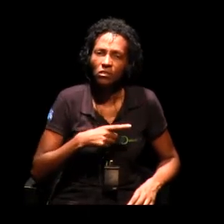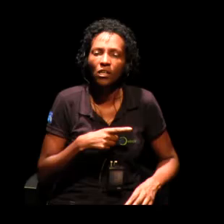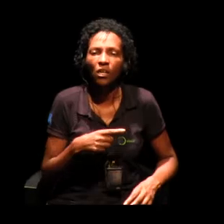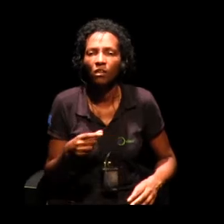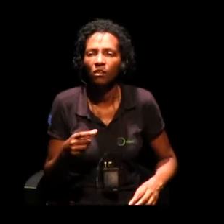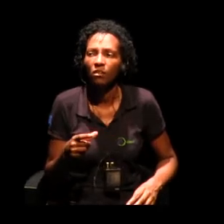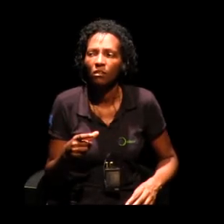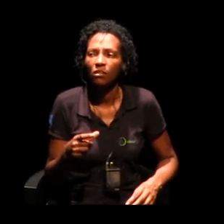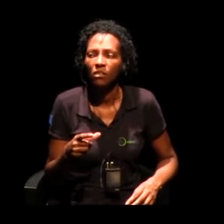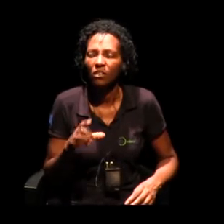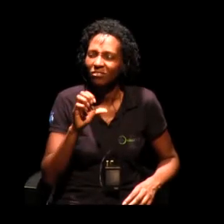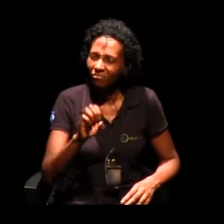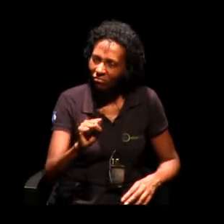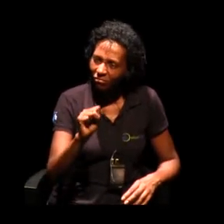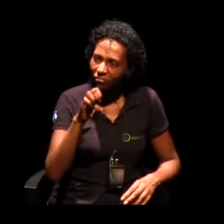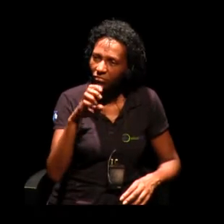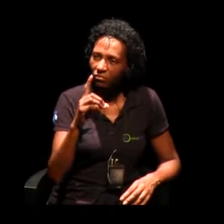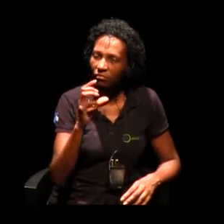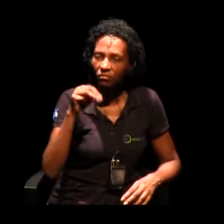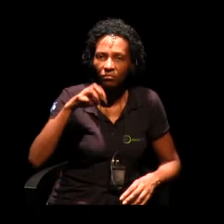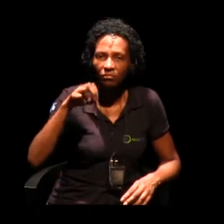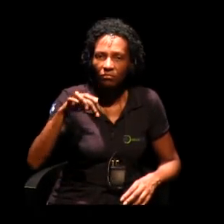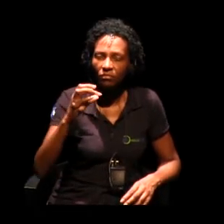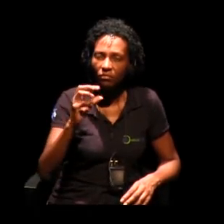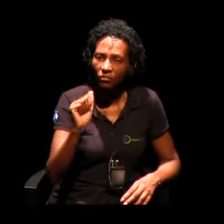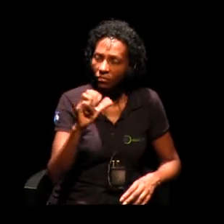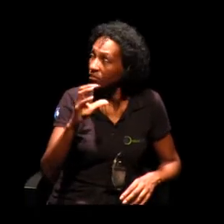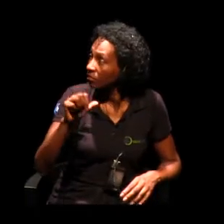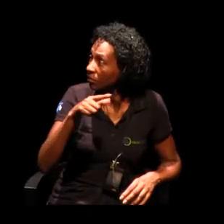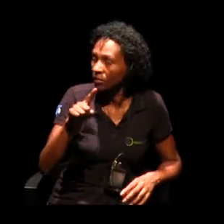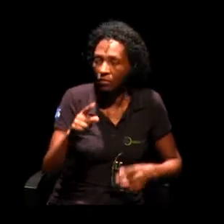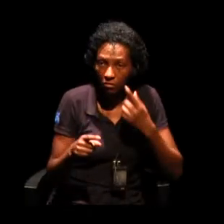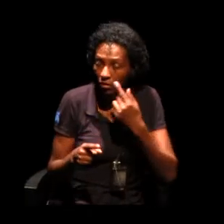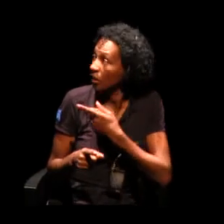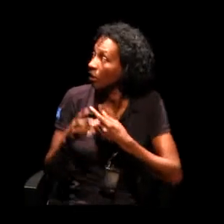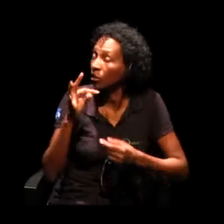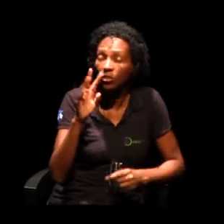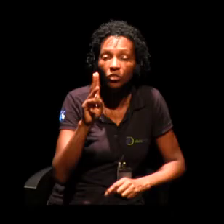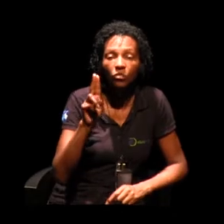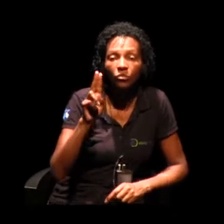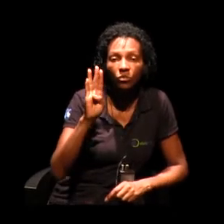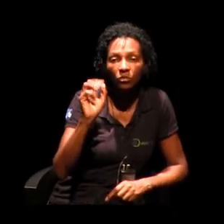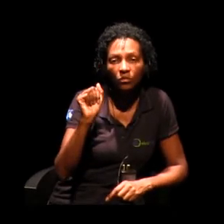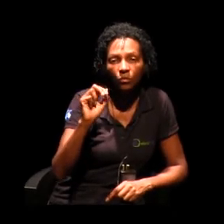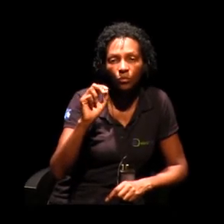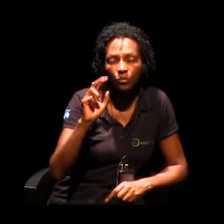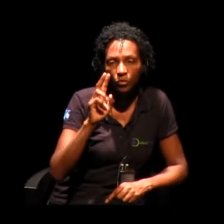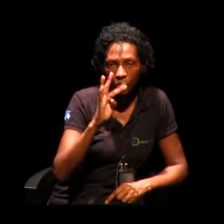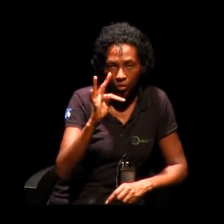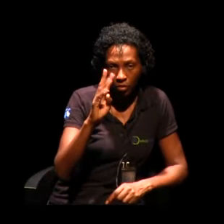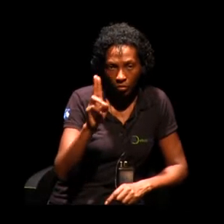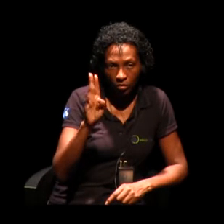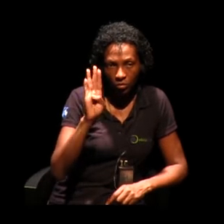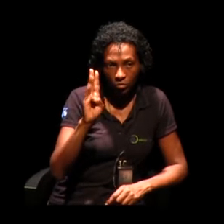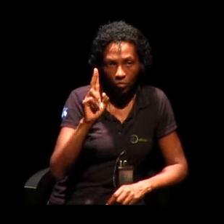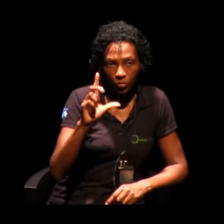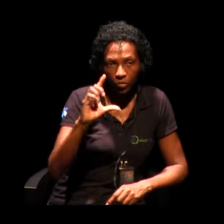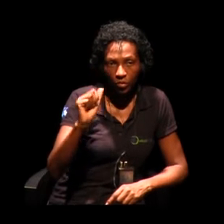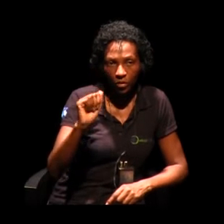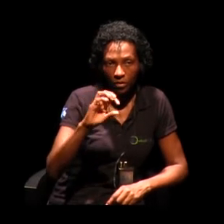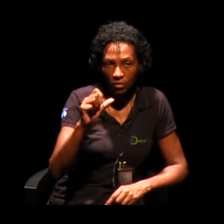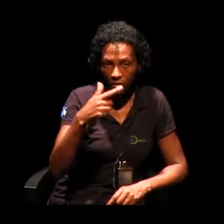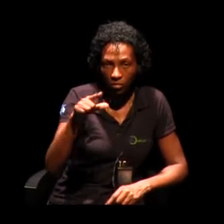túneis. Então, nós vemos que existe a parte de sedimentação. Vocês estão vendo aqui a tubulação que nós criamos. Aqui vocês